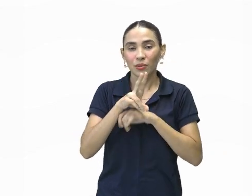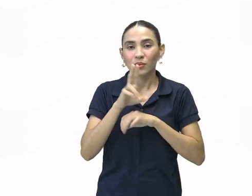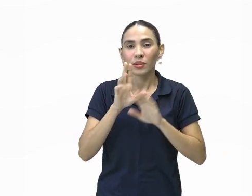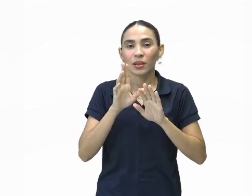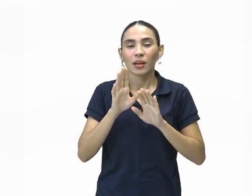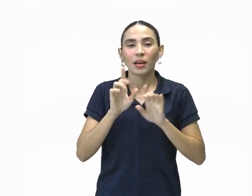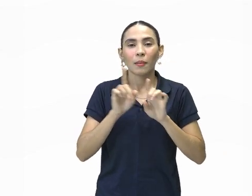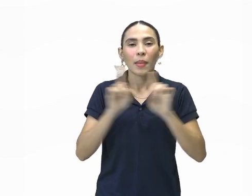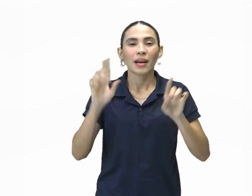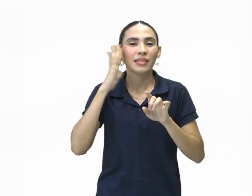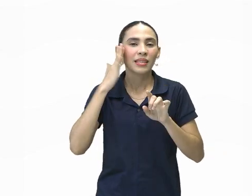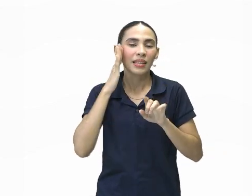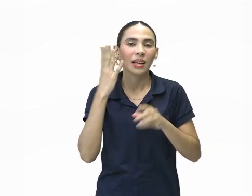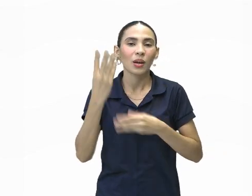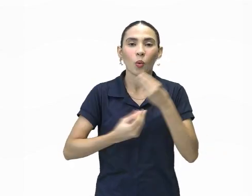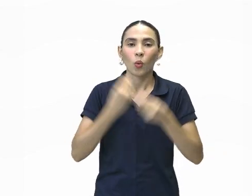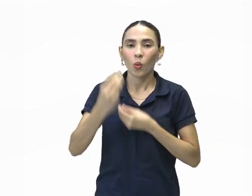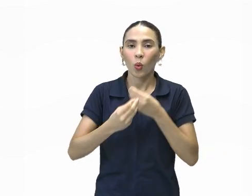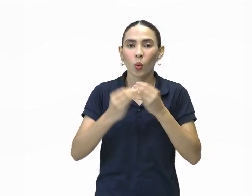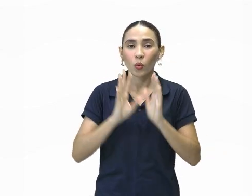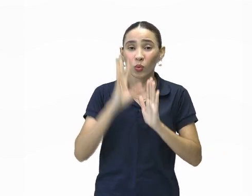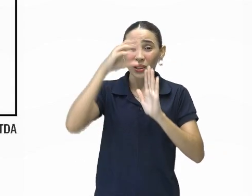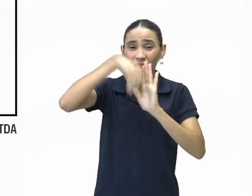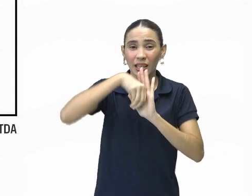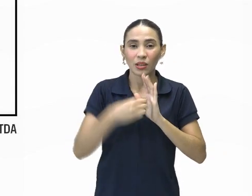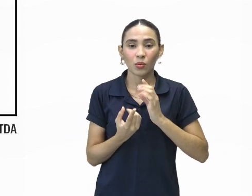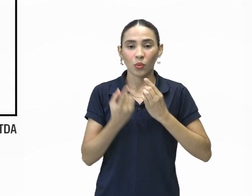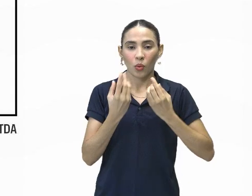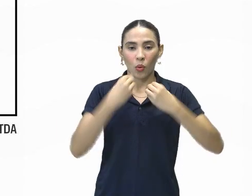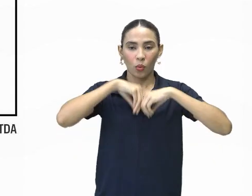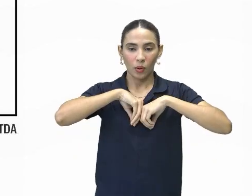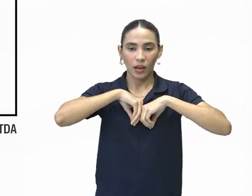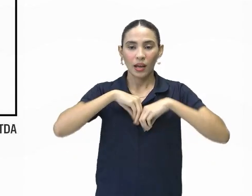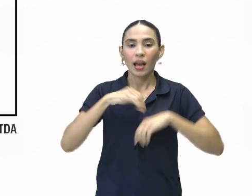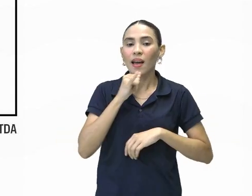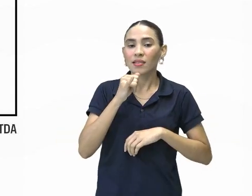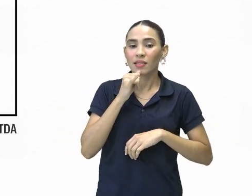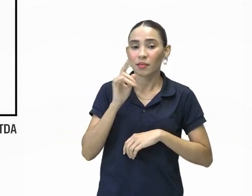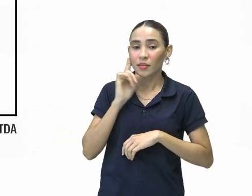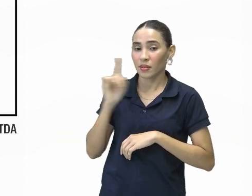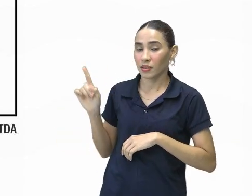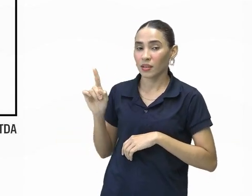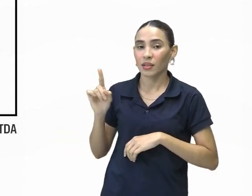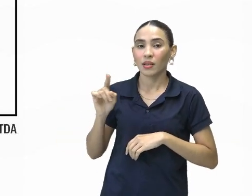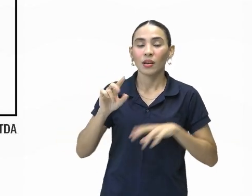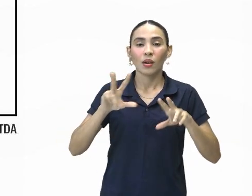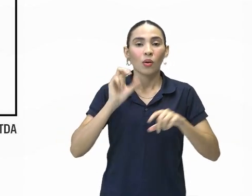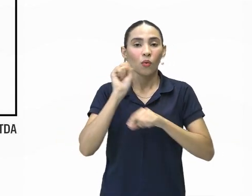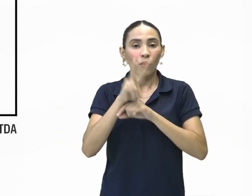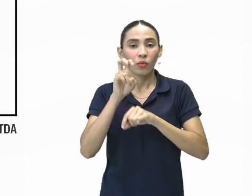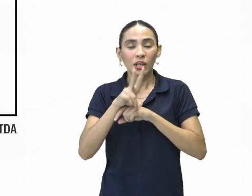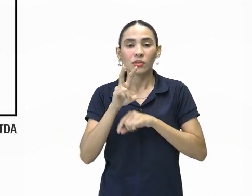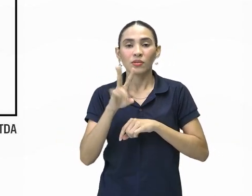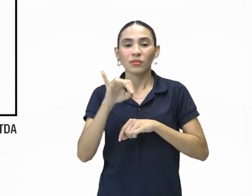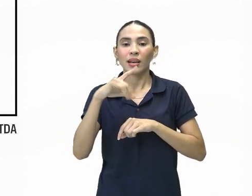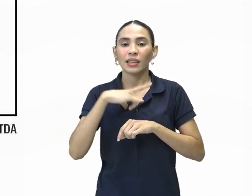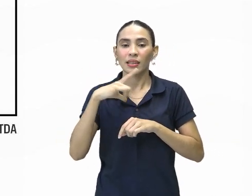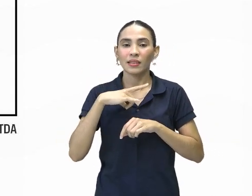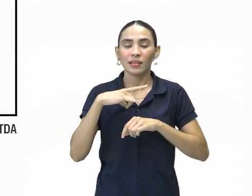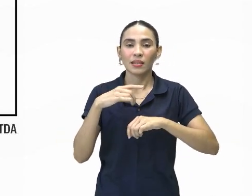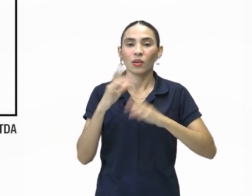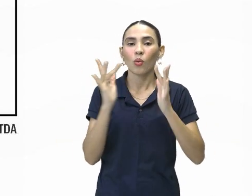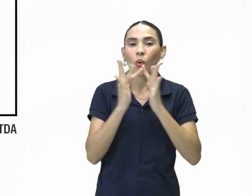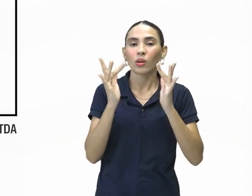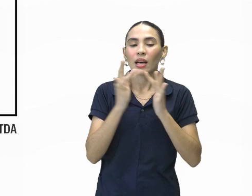gente entender, né, como que ele age dentro do organismo, observe aí nesse esquema, que o vírus ele vai entrar, né, nas